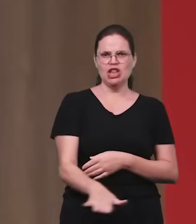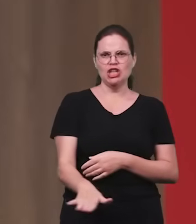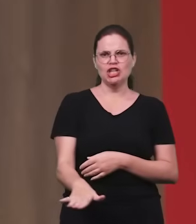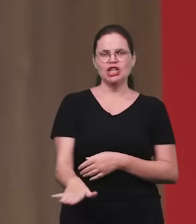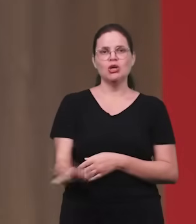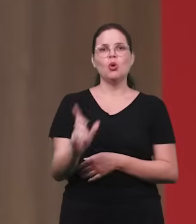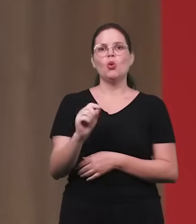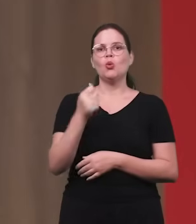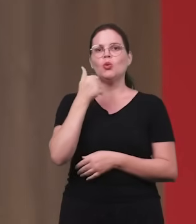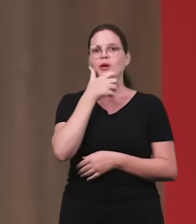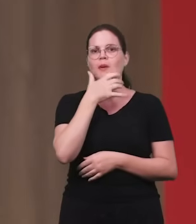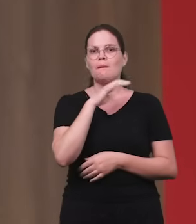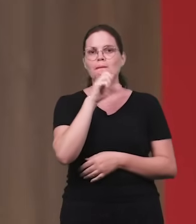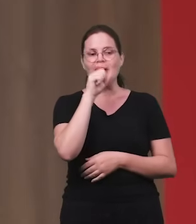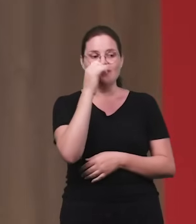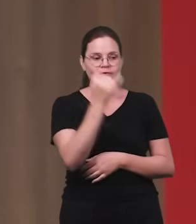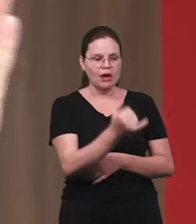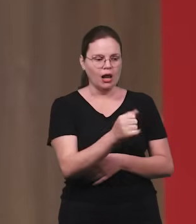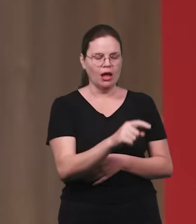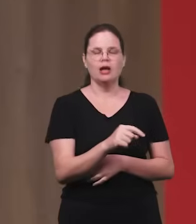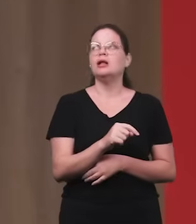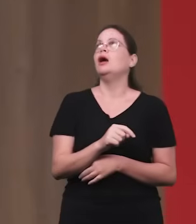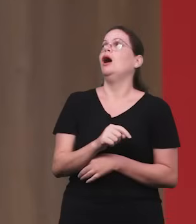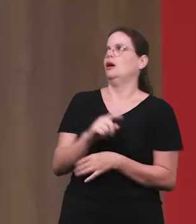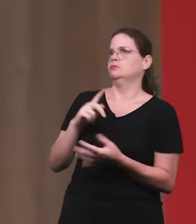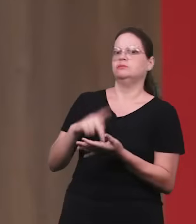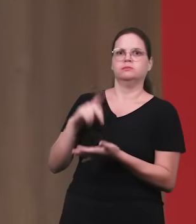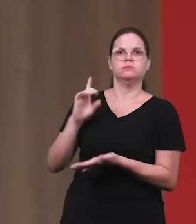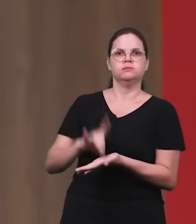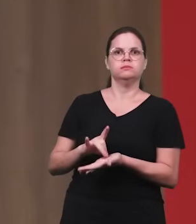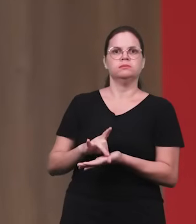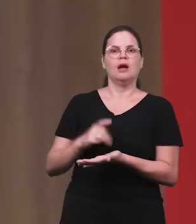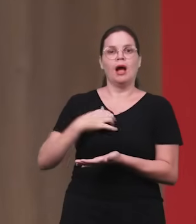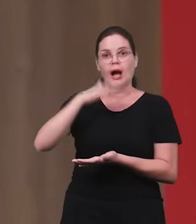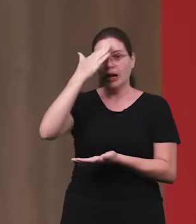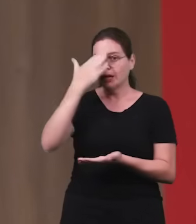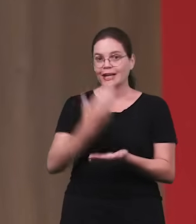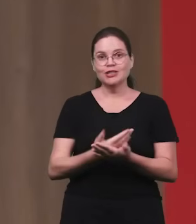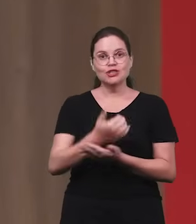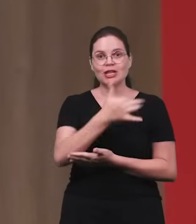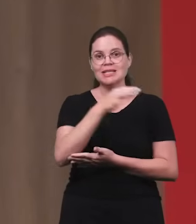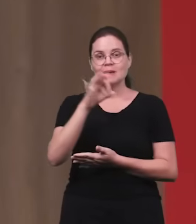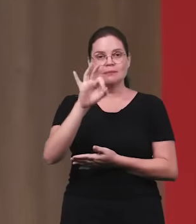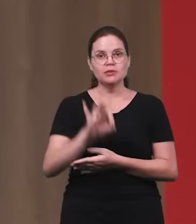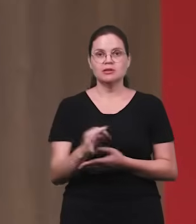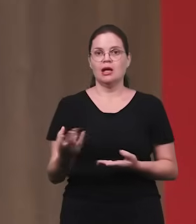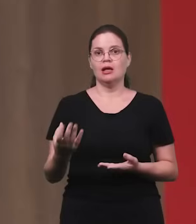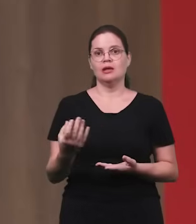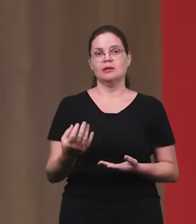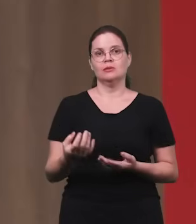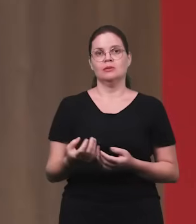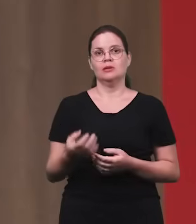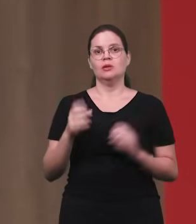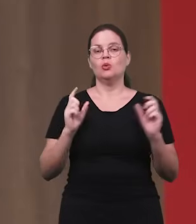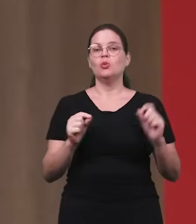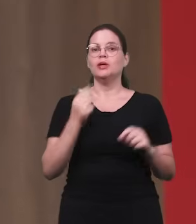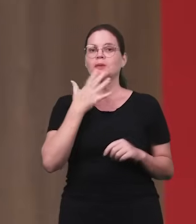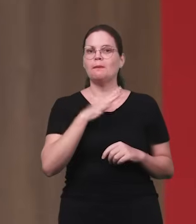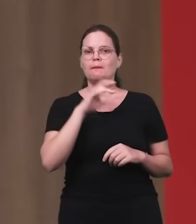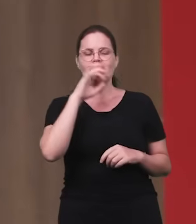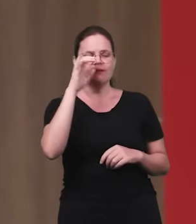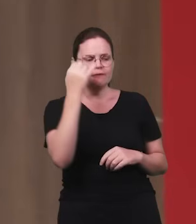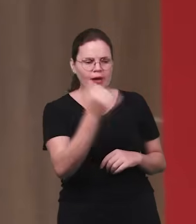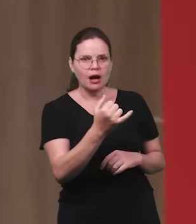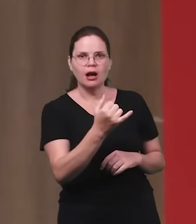formação, o que o pai fala vira verdade para ele. É verdade. Vira verdade. Então, a fala do